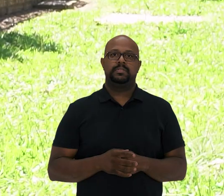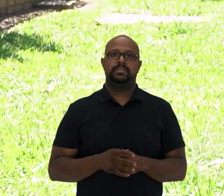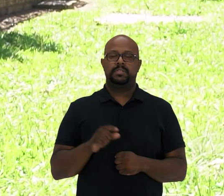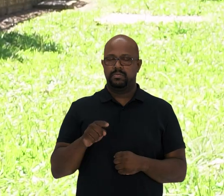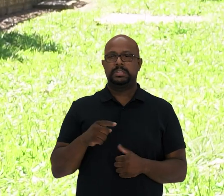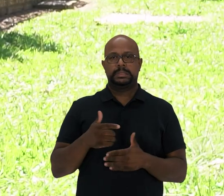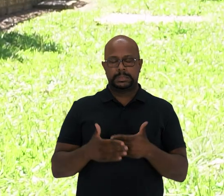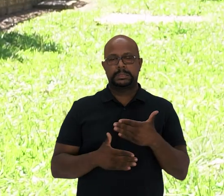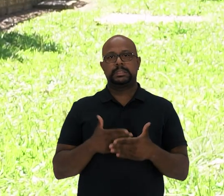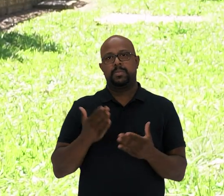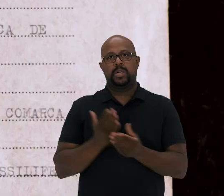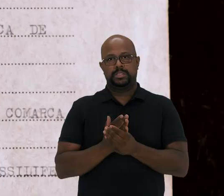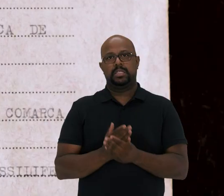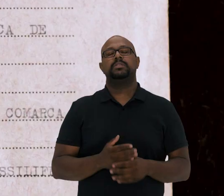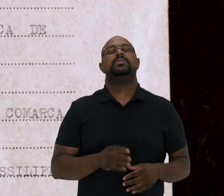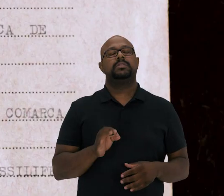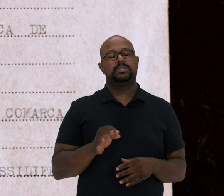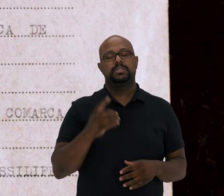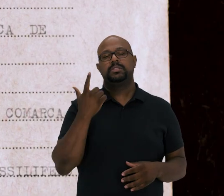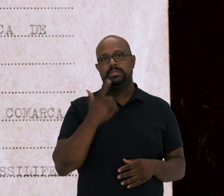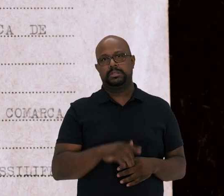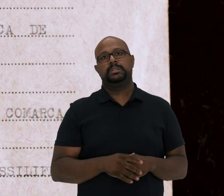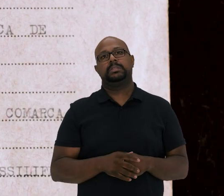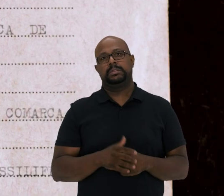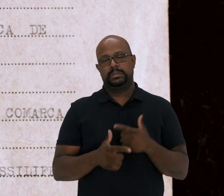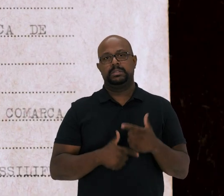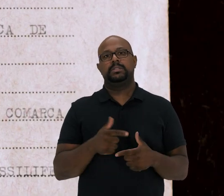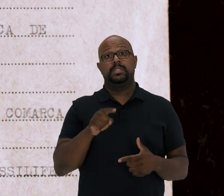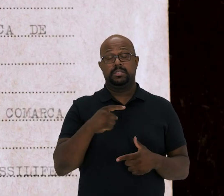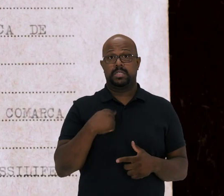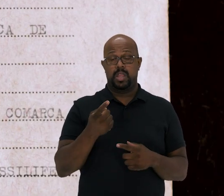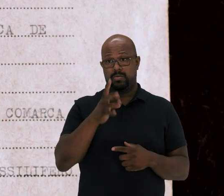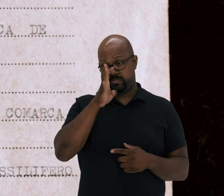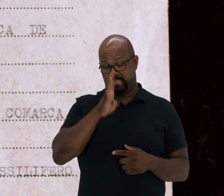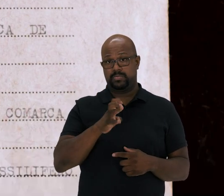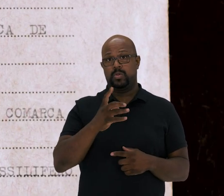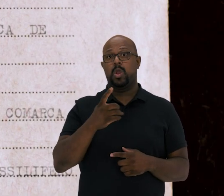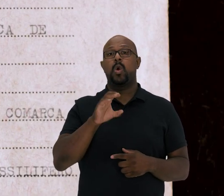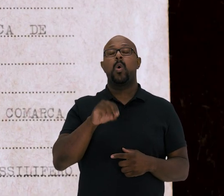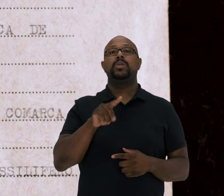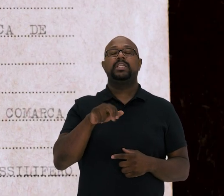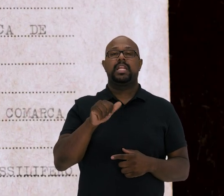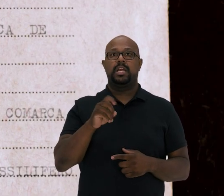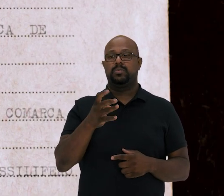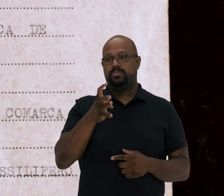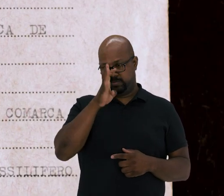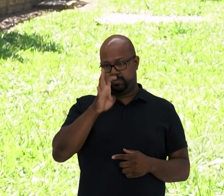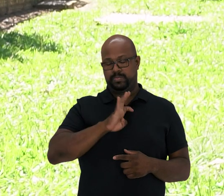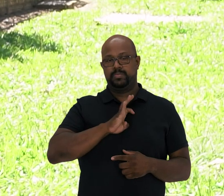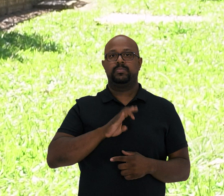Isso rendeu o processo, velho? Sim, foi anos o processo. E saí condenado, inclusive. O senhor foi condenado?